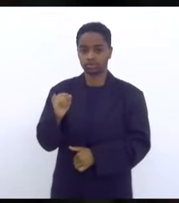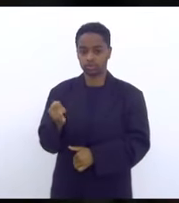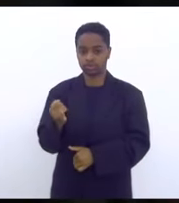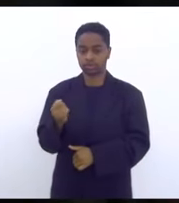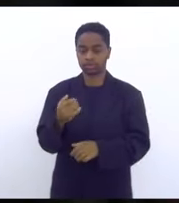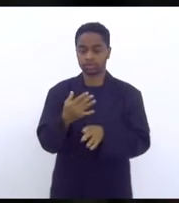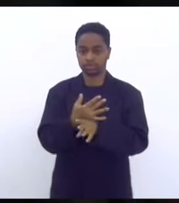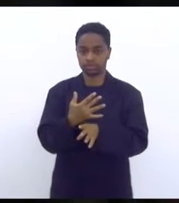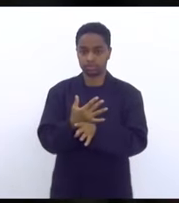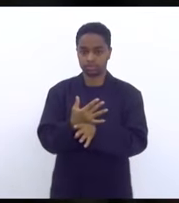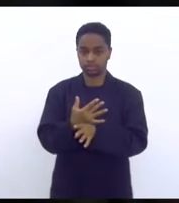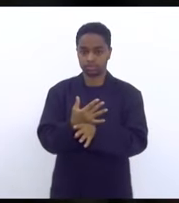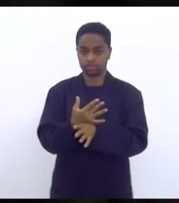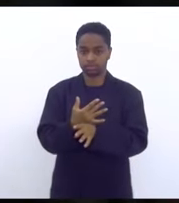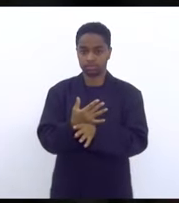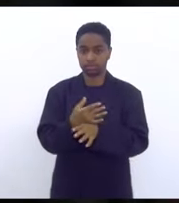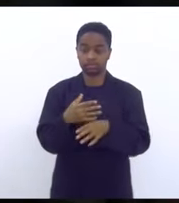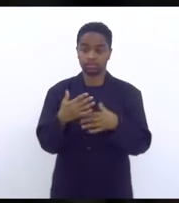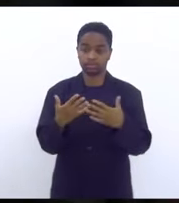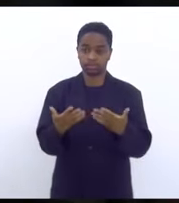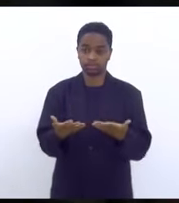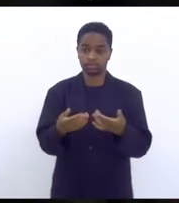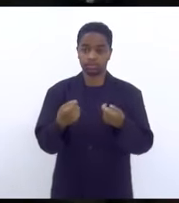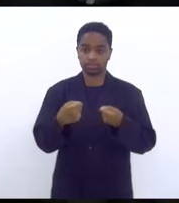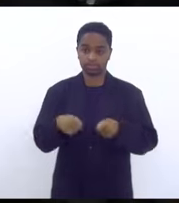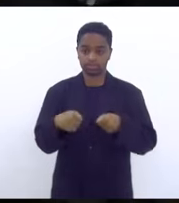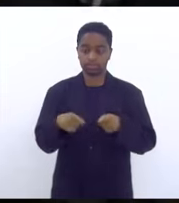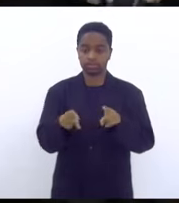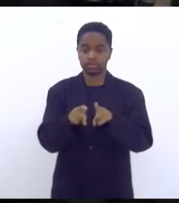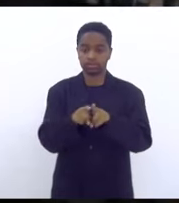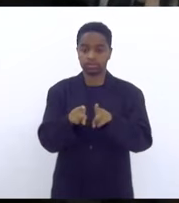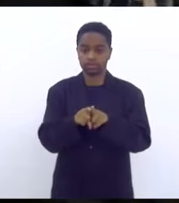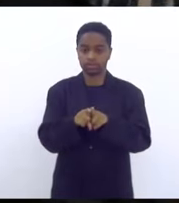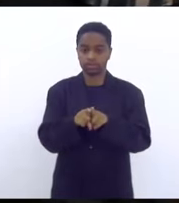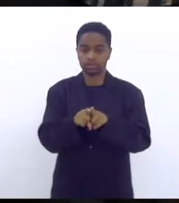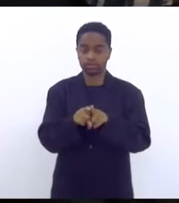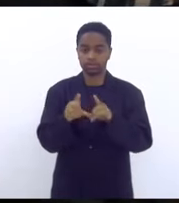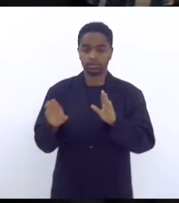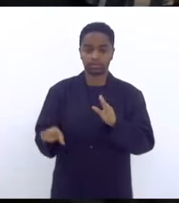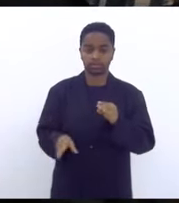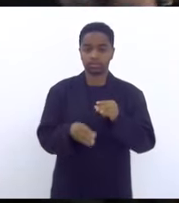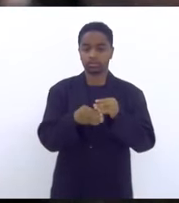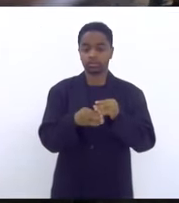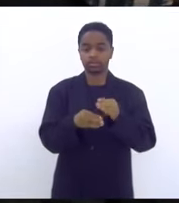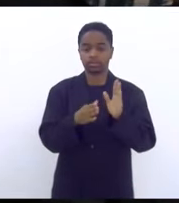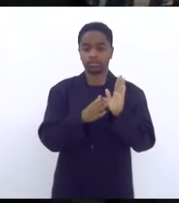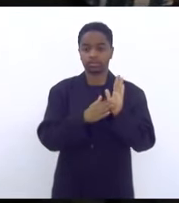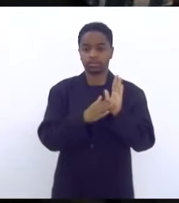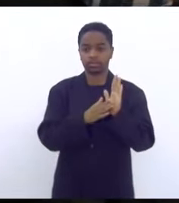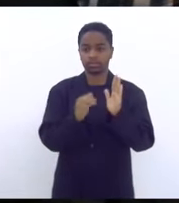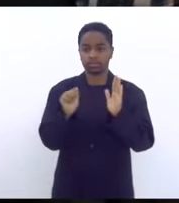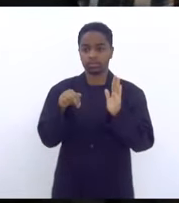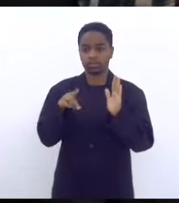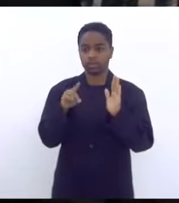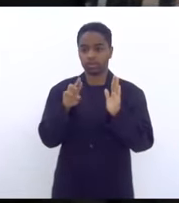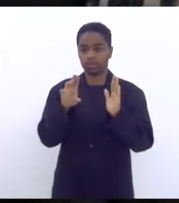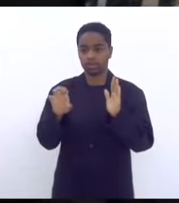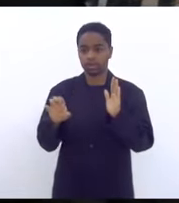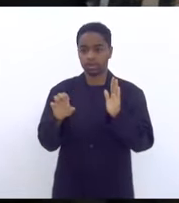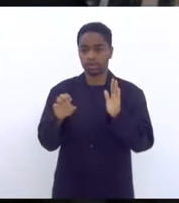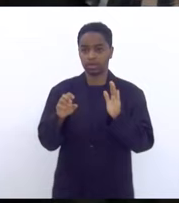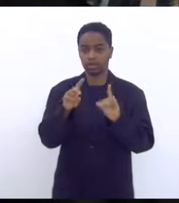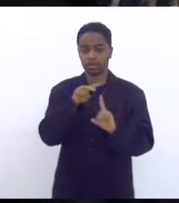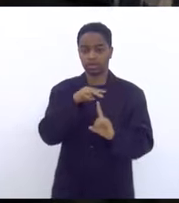outro. Então, é necessário também trazer para essa proposta do André Siciliano essa